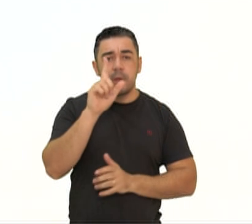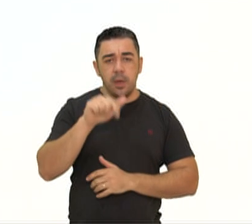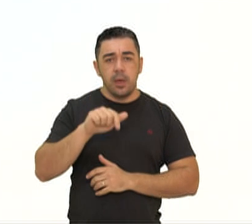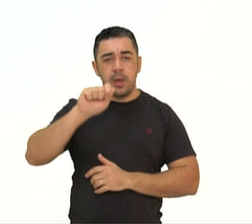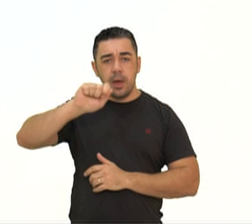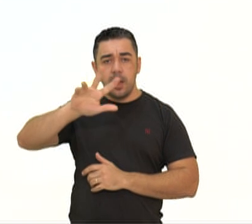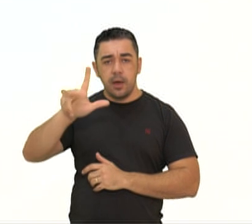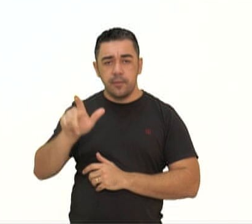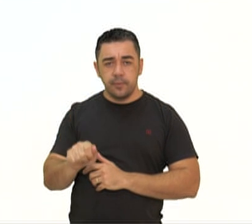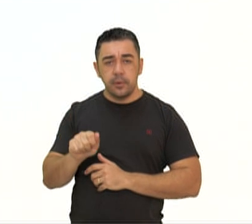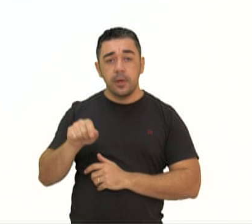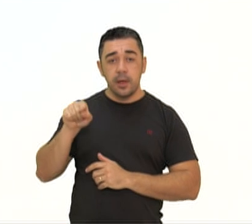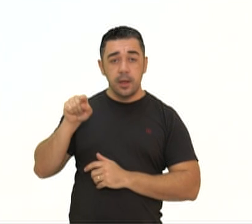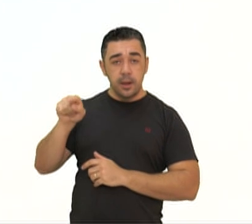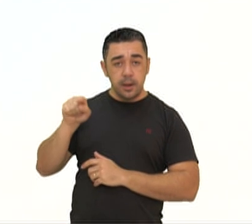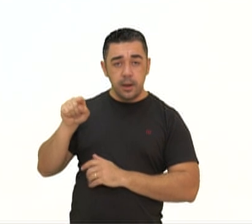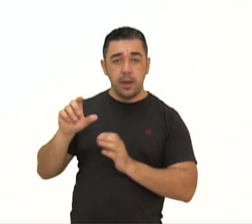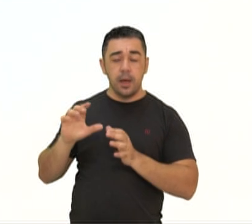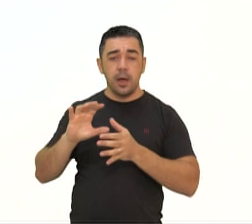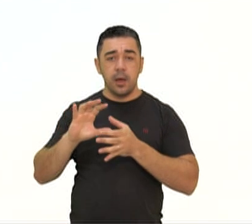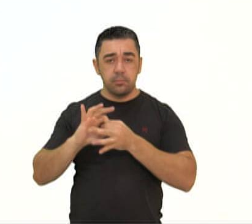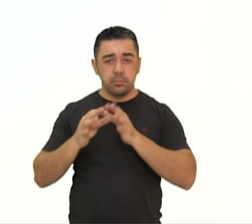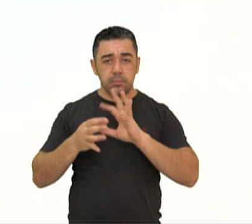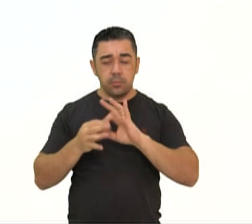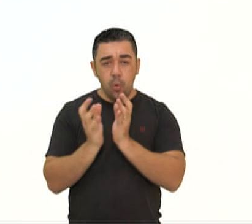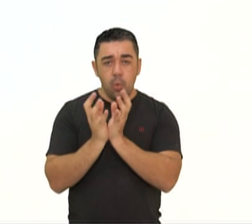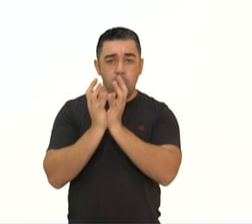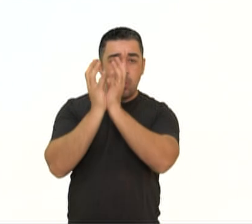da Rússia, com um exemplo de boas maneiras.